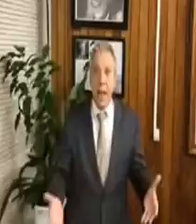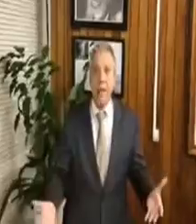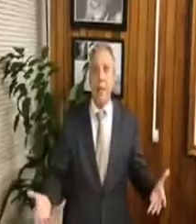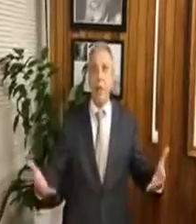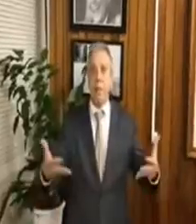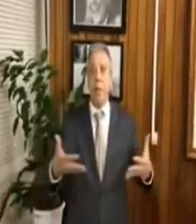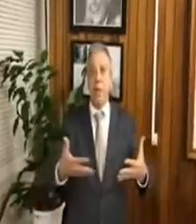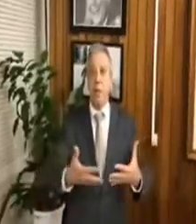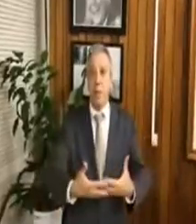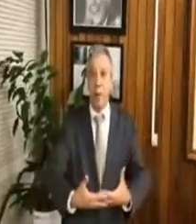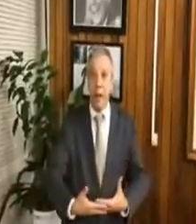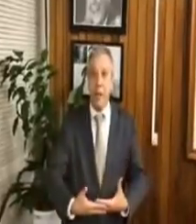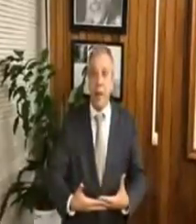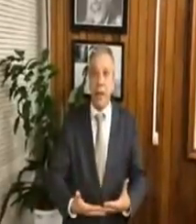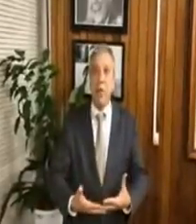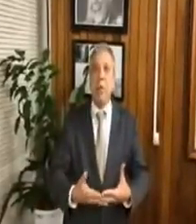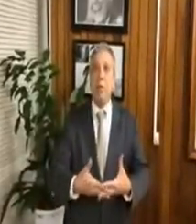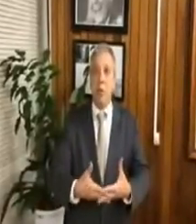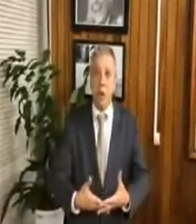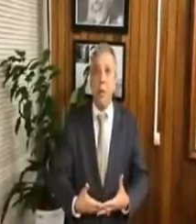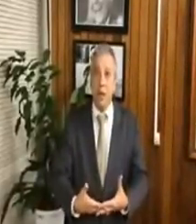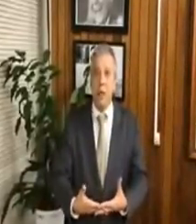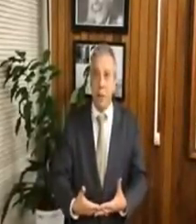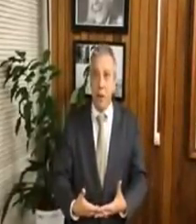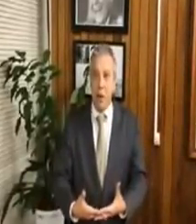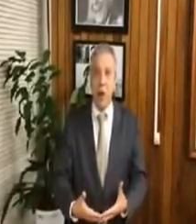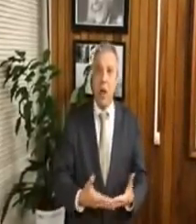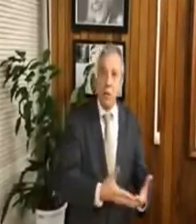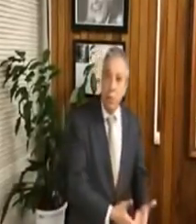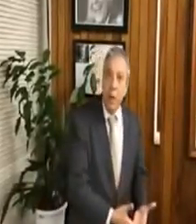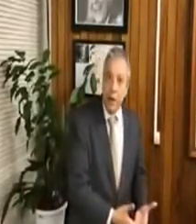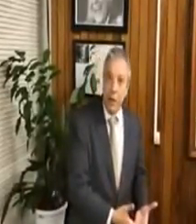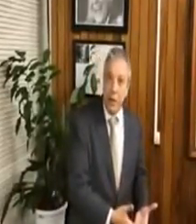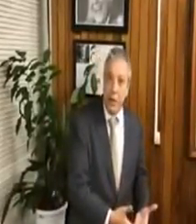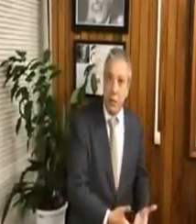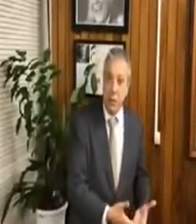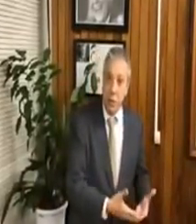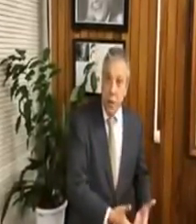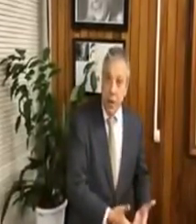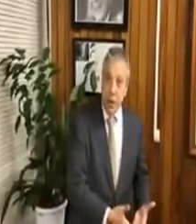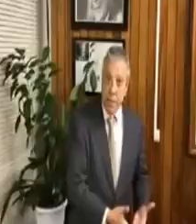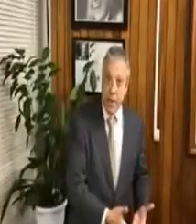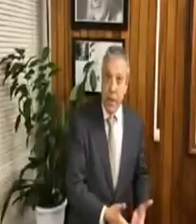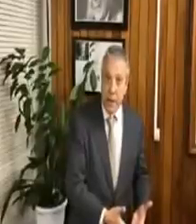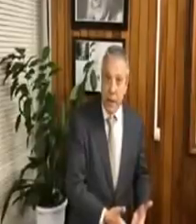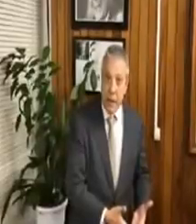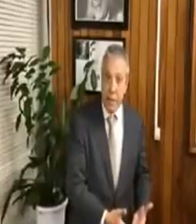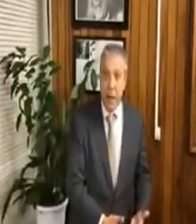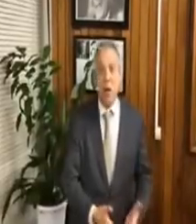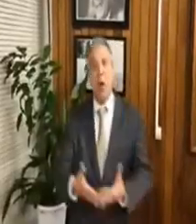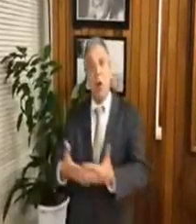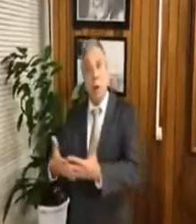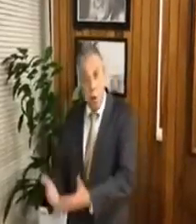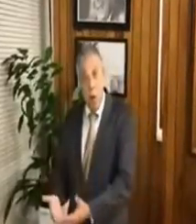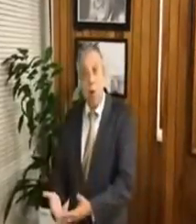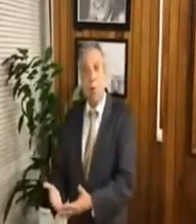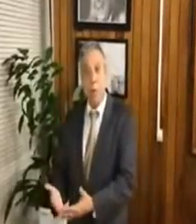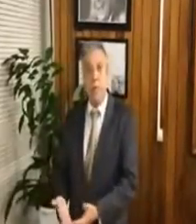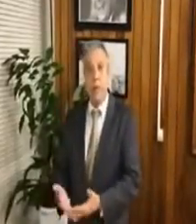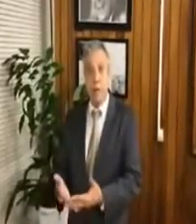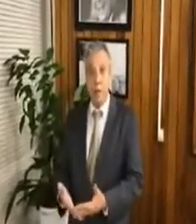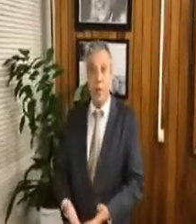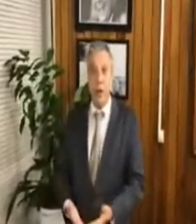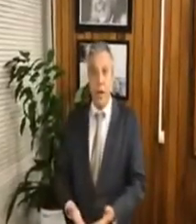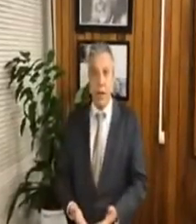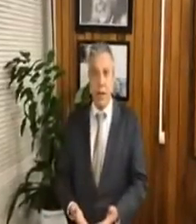A ideia é você poder ter uma participação, um entrosamento melhor do partido, do PSDB, daqui da capital, com